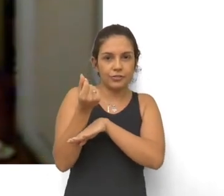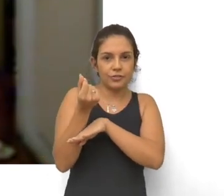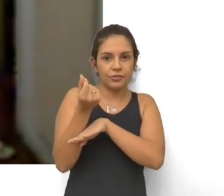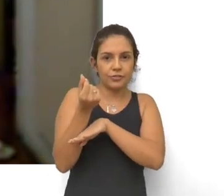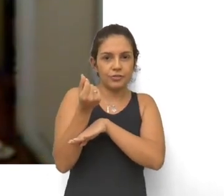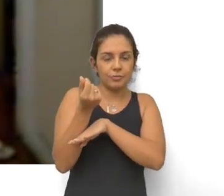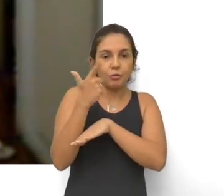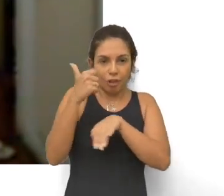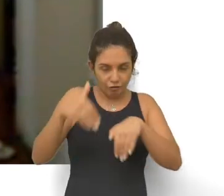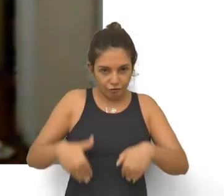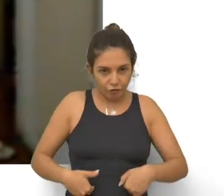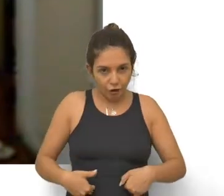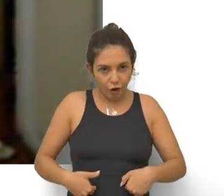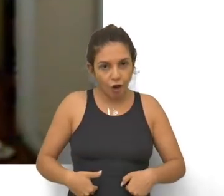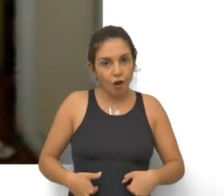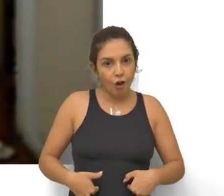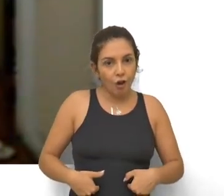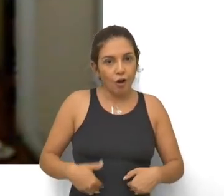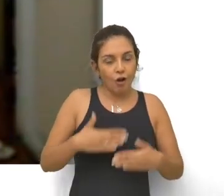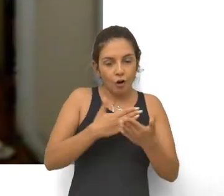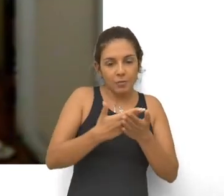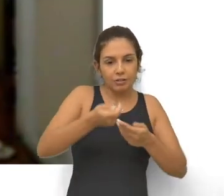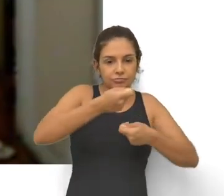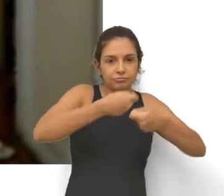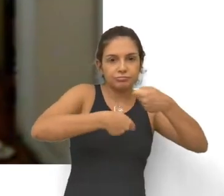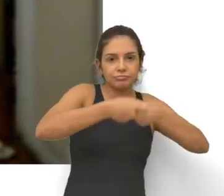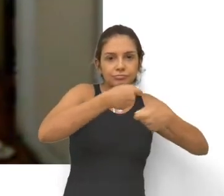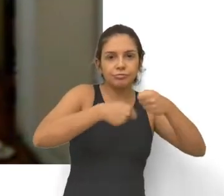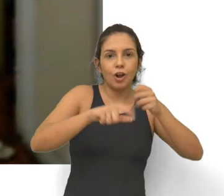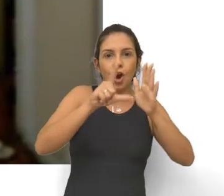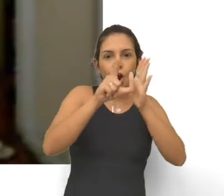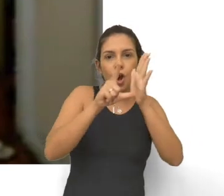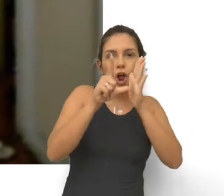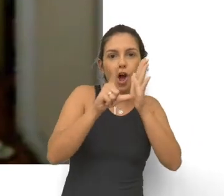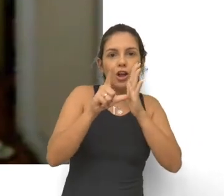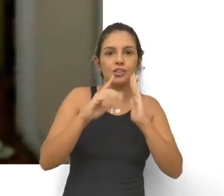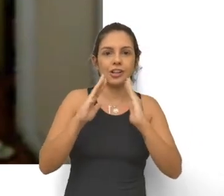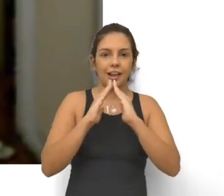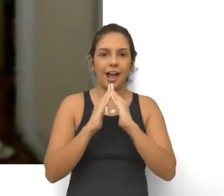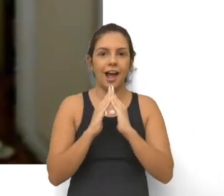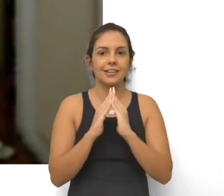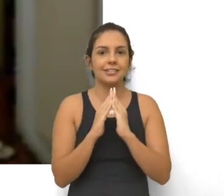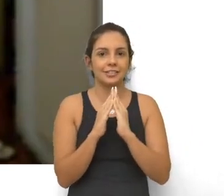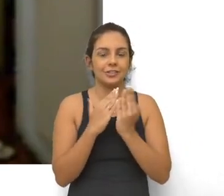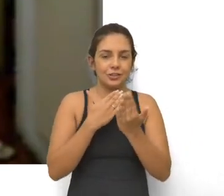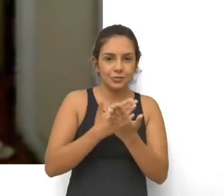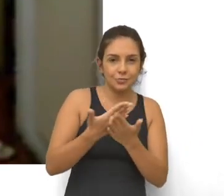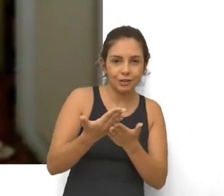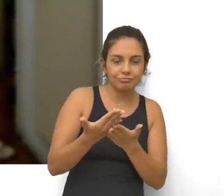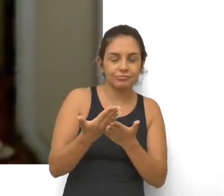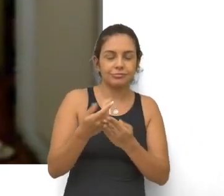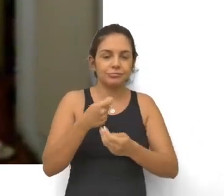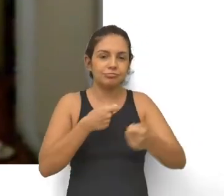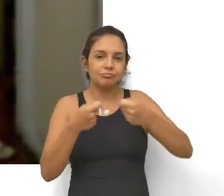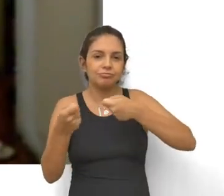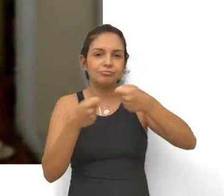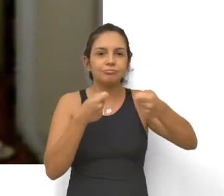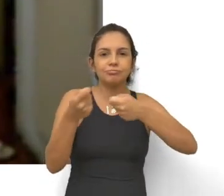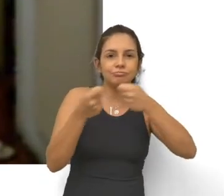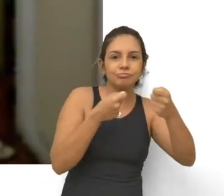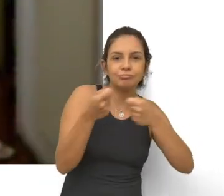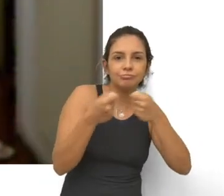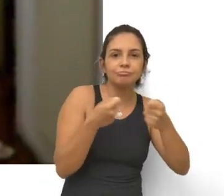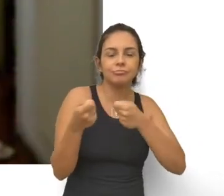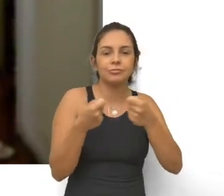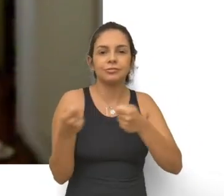não estar passando fome, começava um pequeno negócio, compravam 2 galinhas e um galo, começavam a reproduzir,